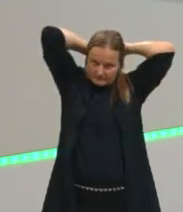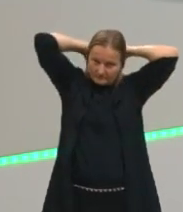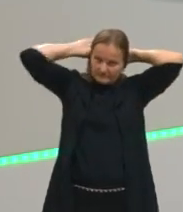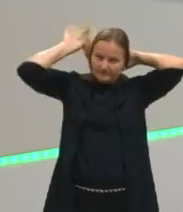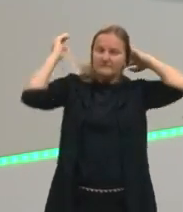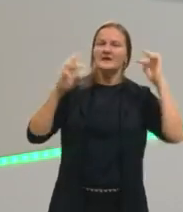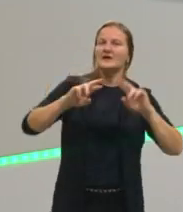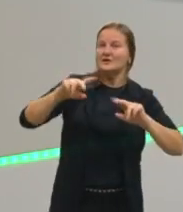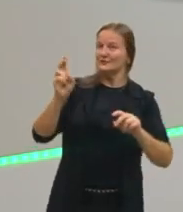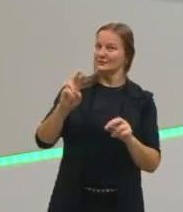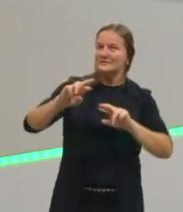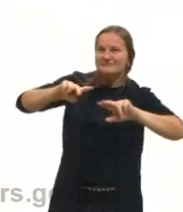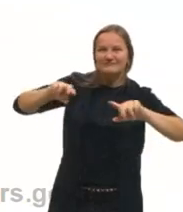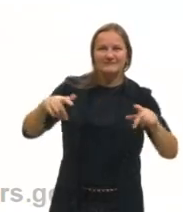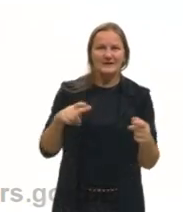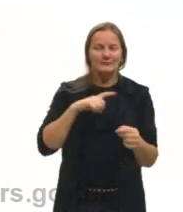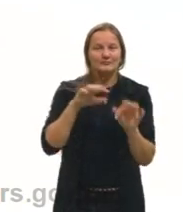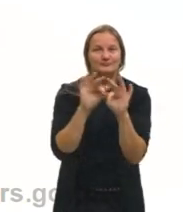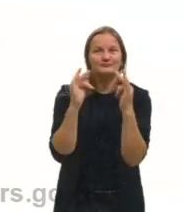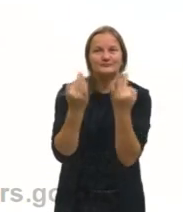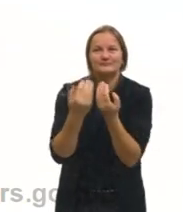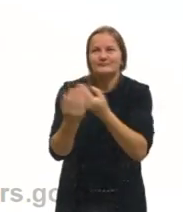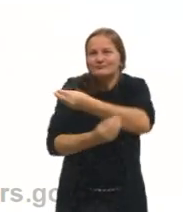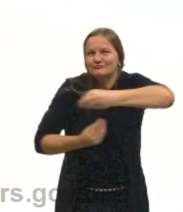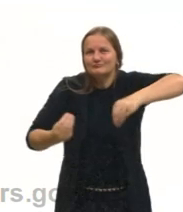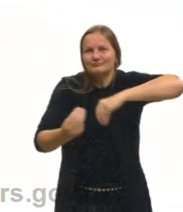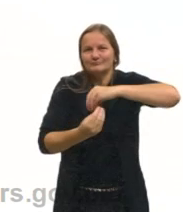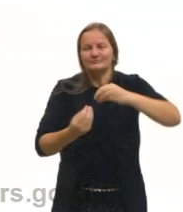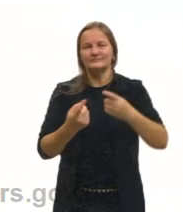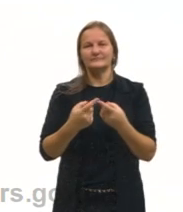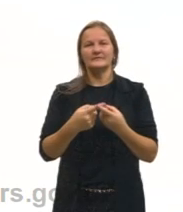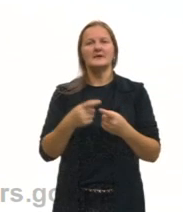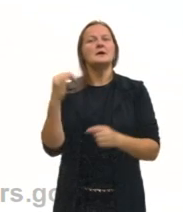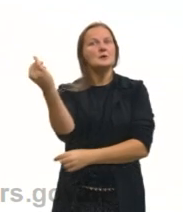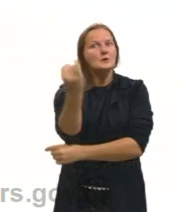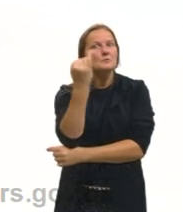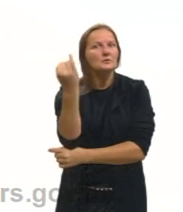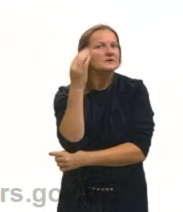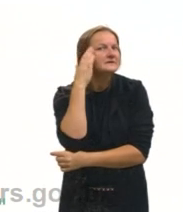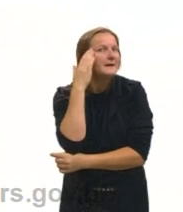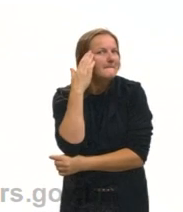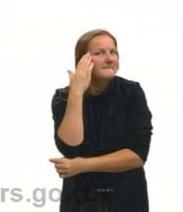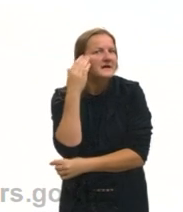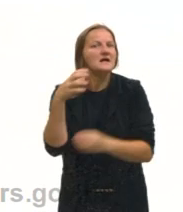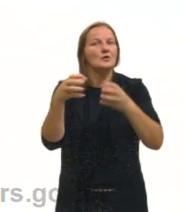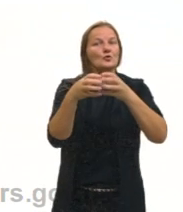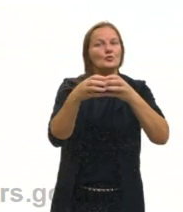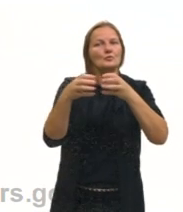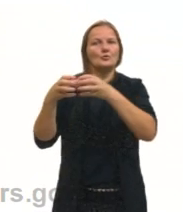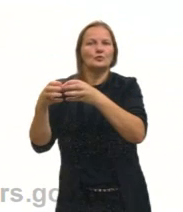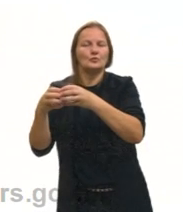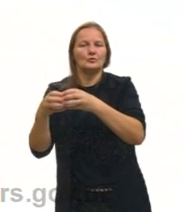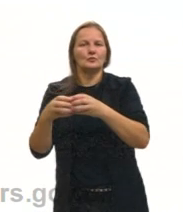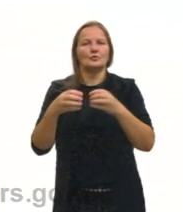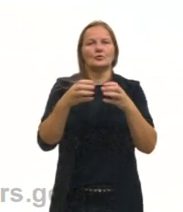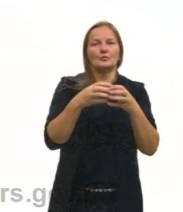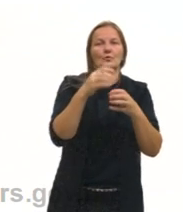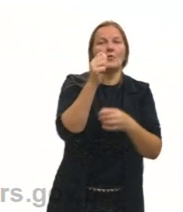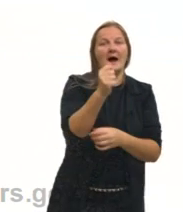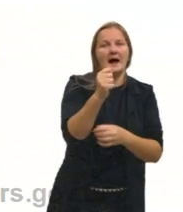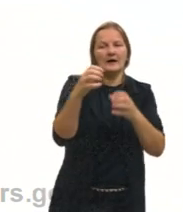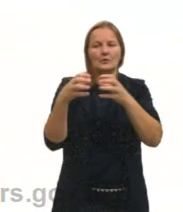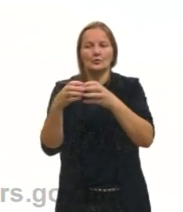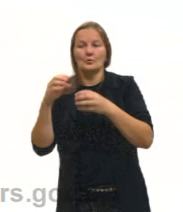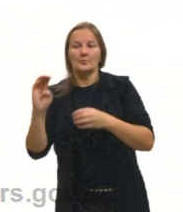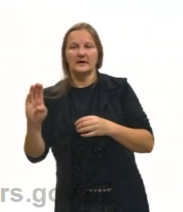o nome específico para cada um deles os a família vão tem nomes específicos e é bem importante saber os nomes da família Então tem que